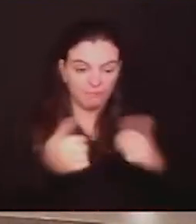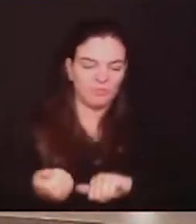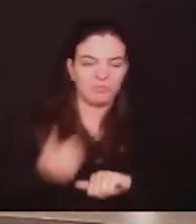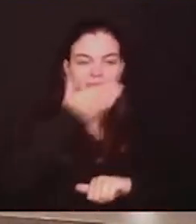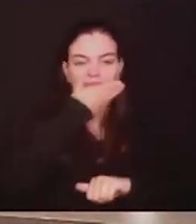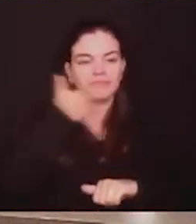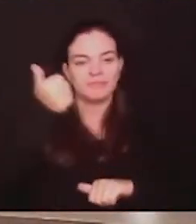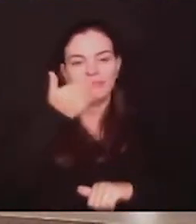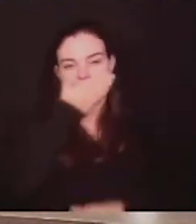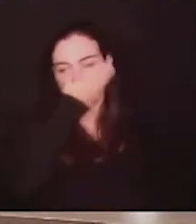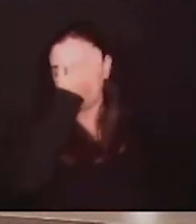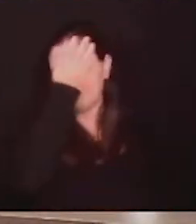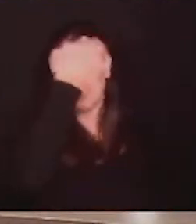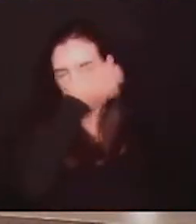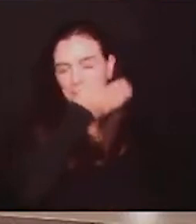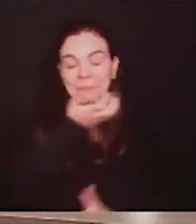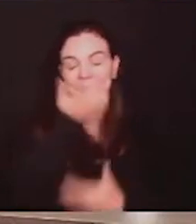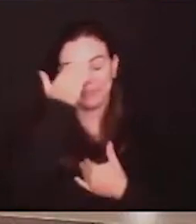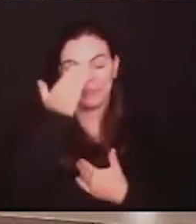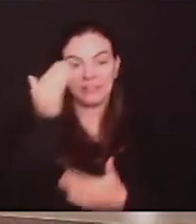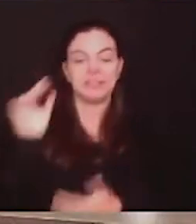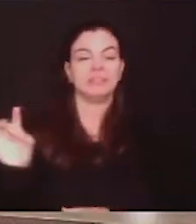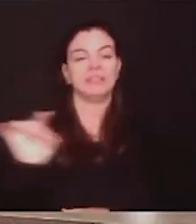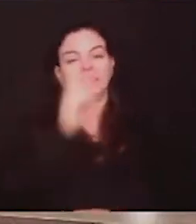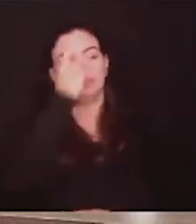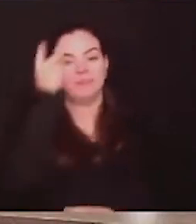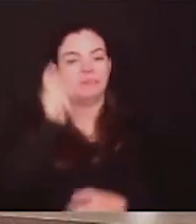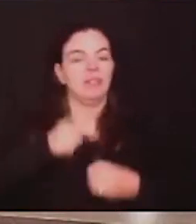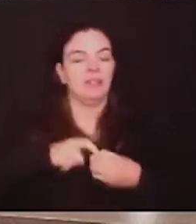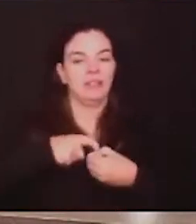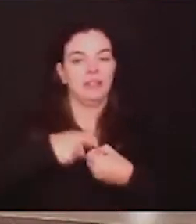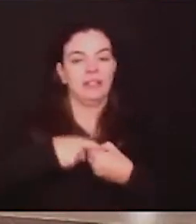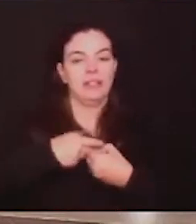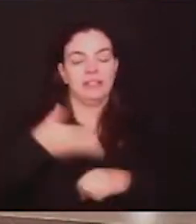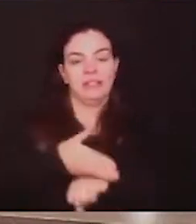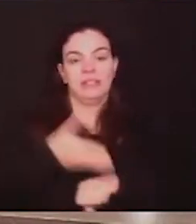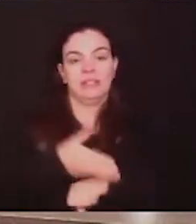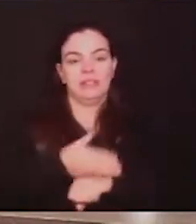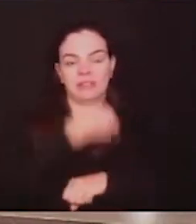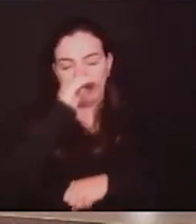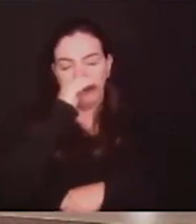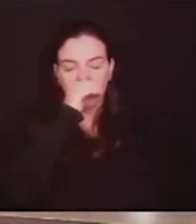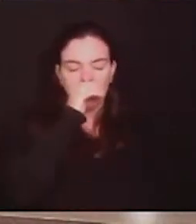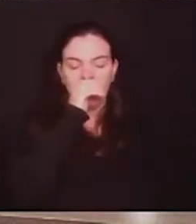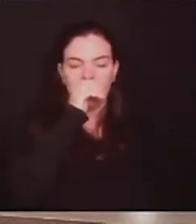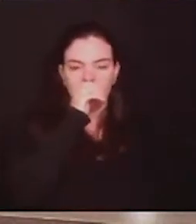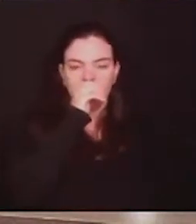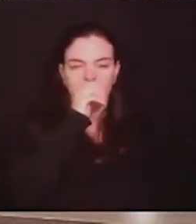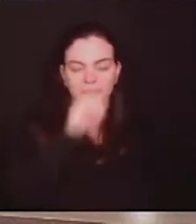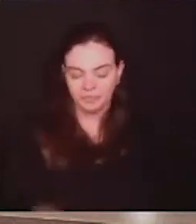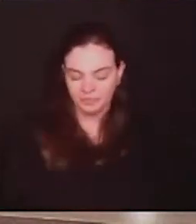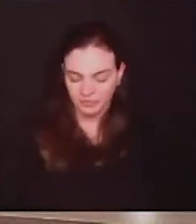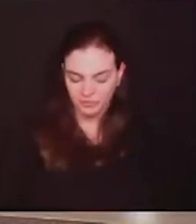sociedade então meus agradecimentos a todos os parceiros que mais uma vez ajudaram a realizar com sucesso a festa da Barreirinha no